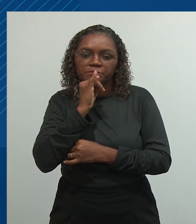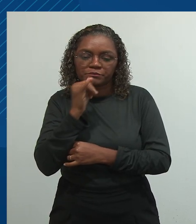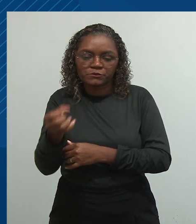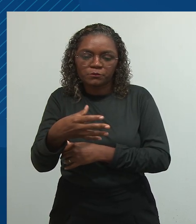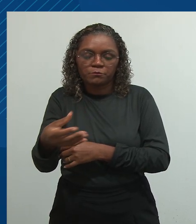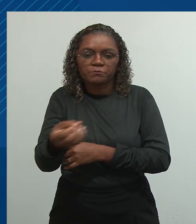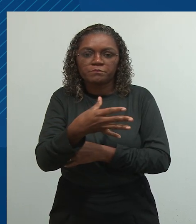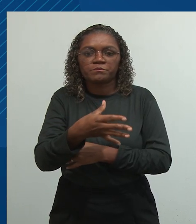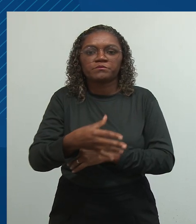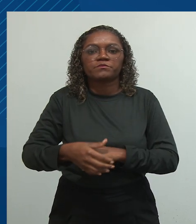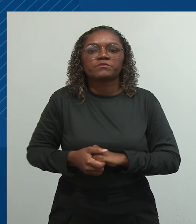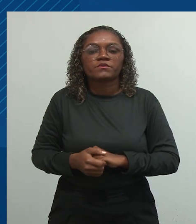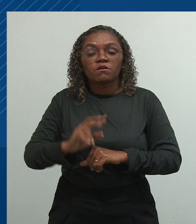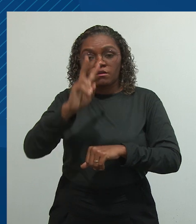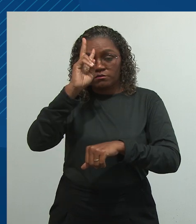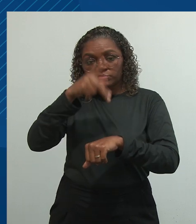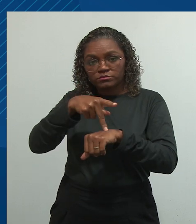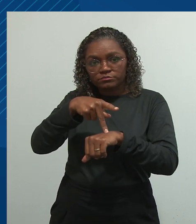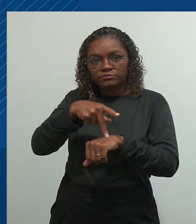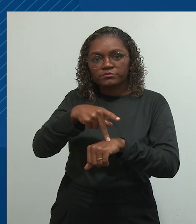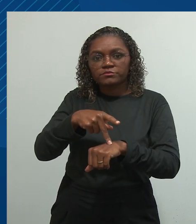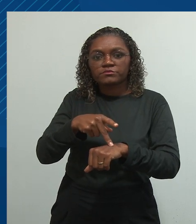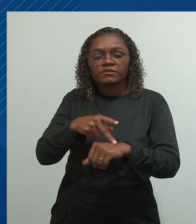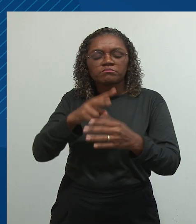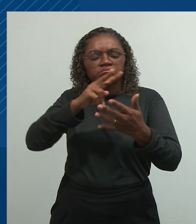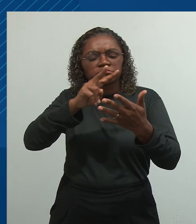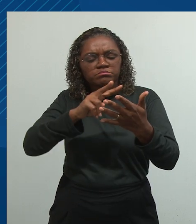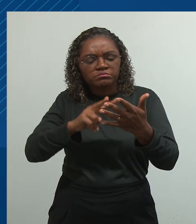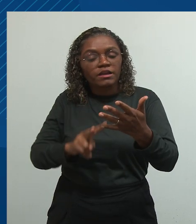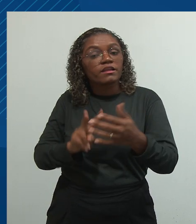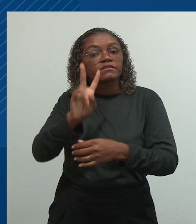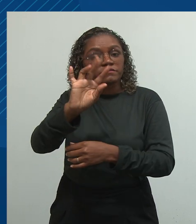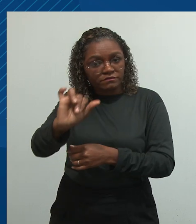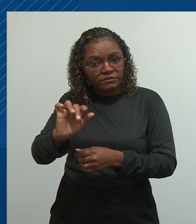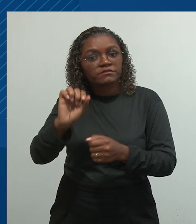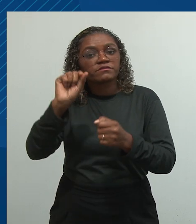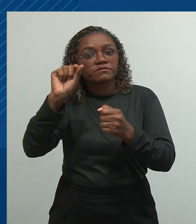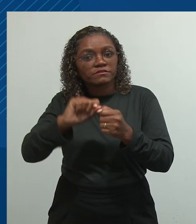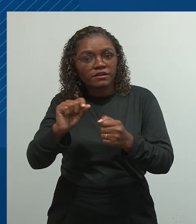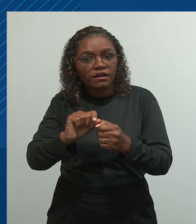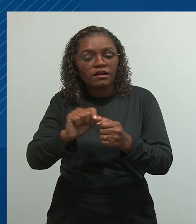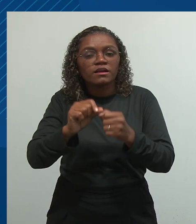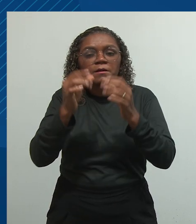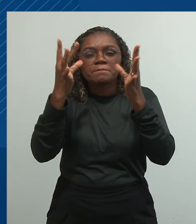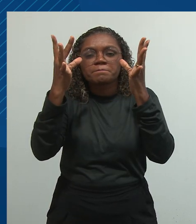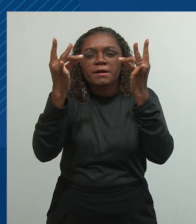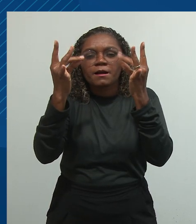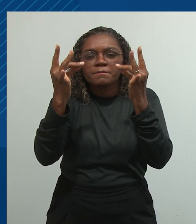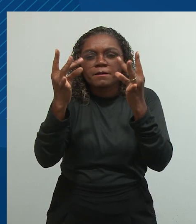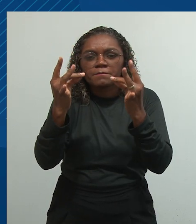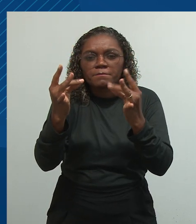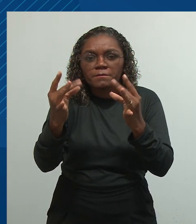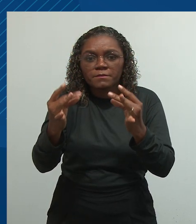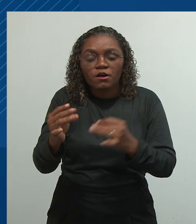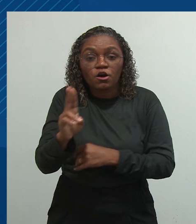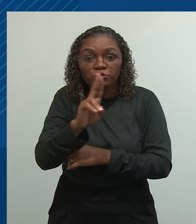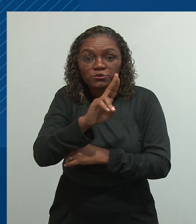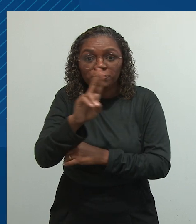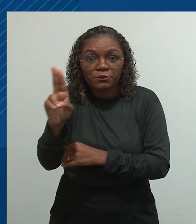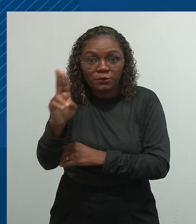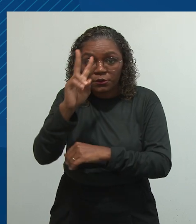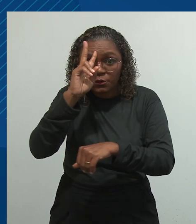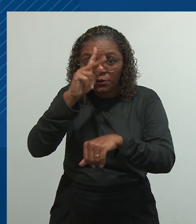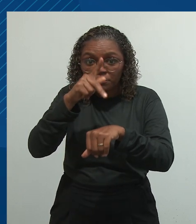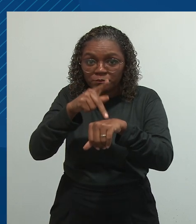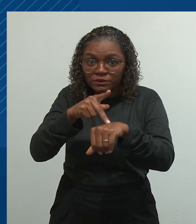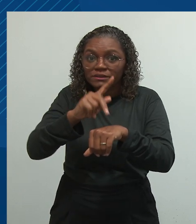Stephen King. Quando você lê as obras deles, eles fazem uma descrição minuciosa, assim. Gente, anota esse nome aí para